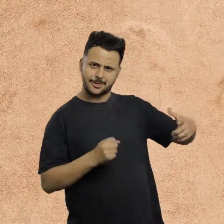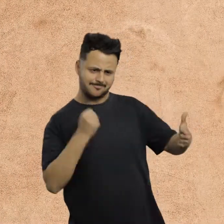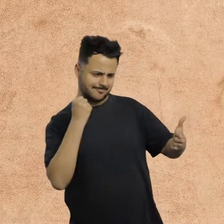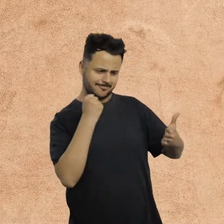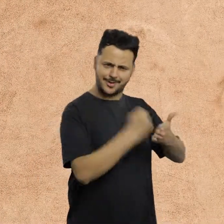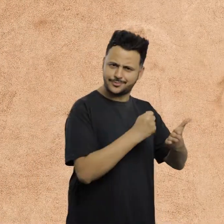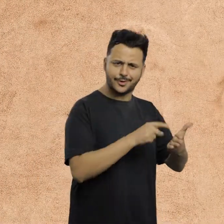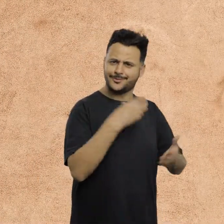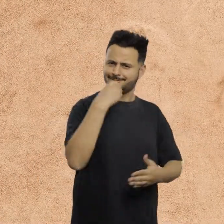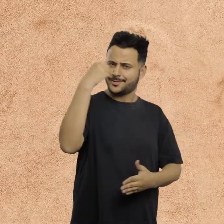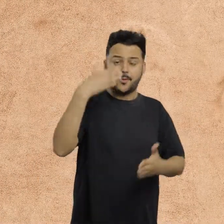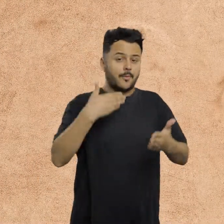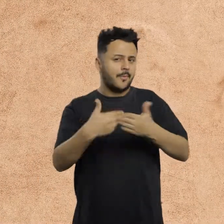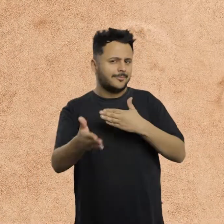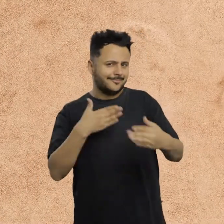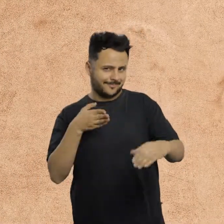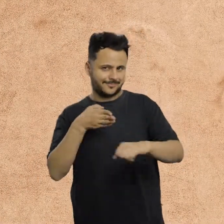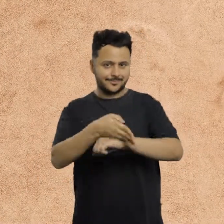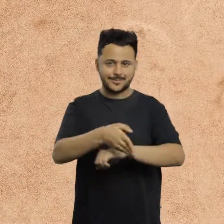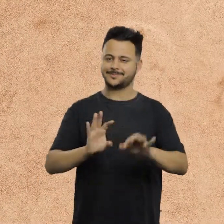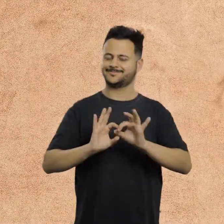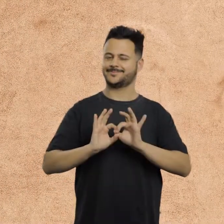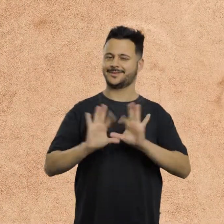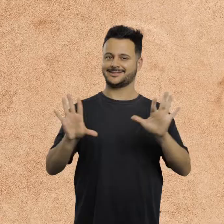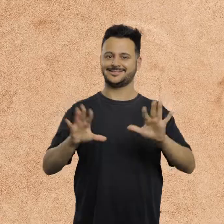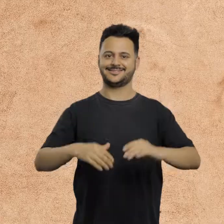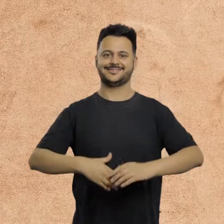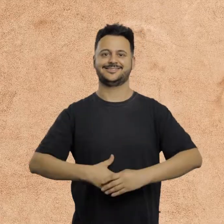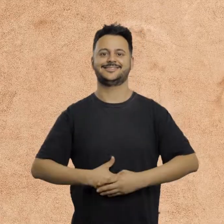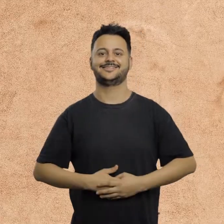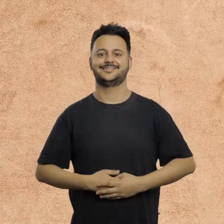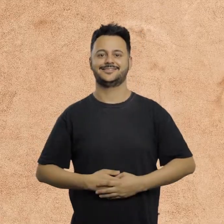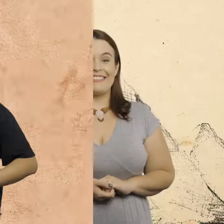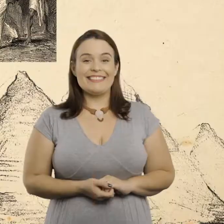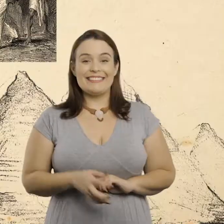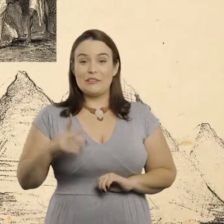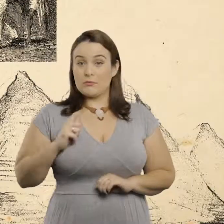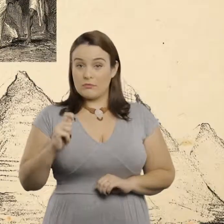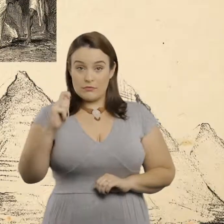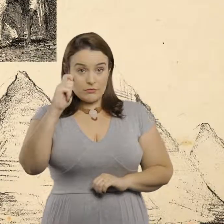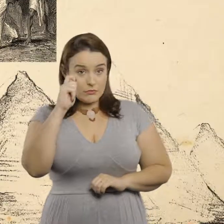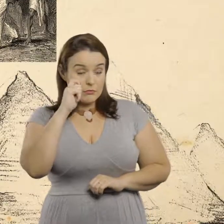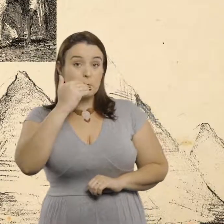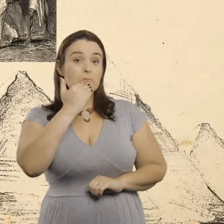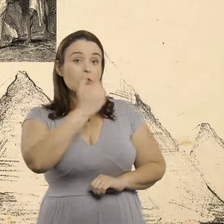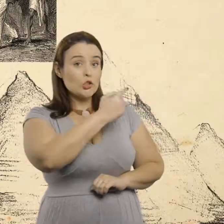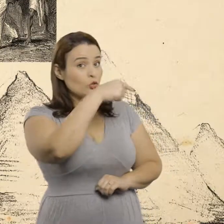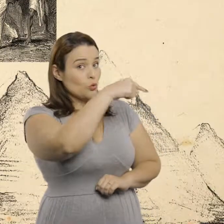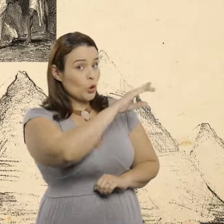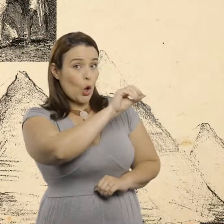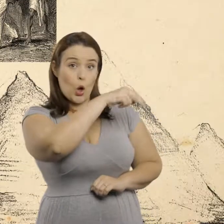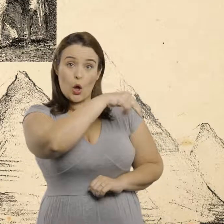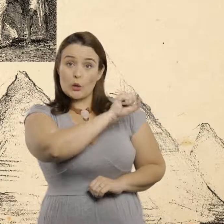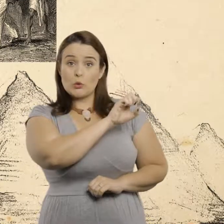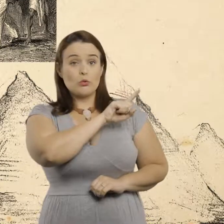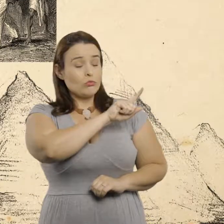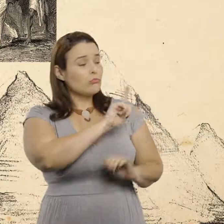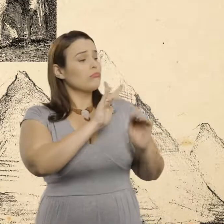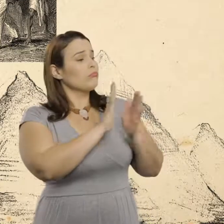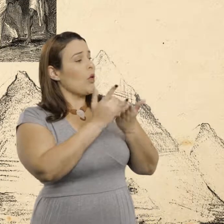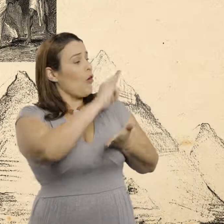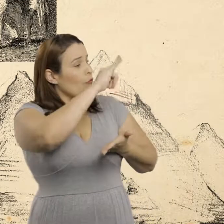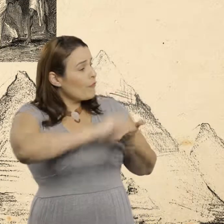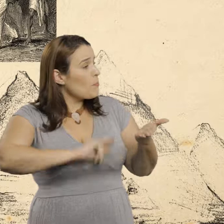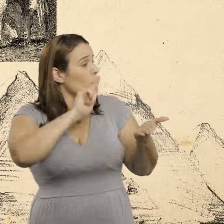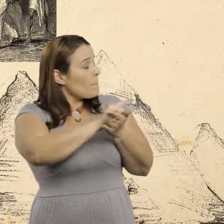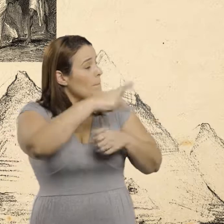Visto. Permissão para um estrangeiro entrar no país. O detetive Fix pediu para o cônsul não dar